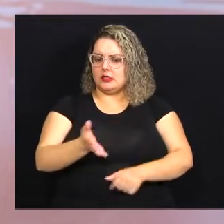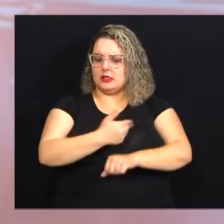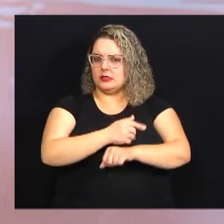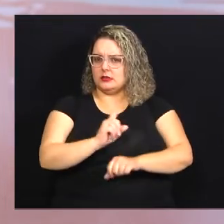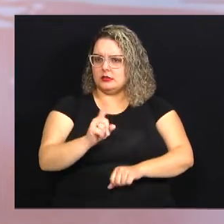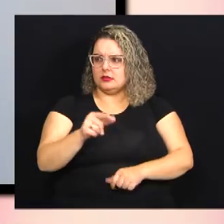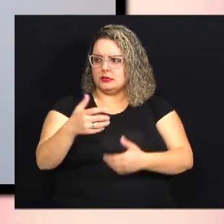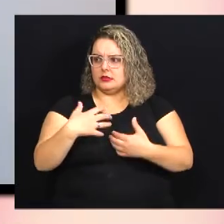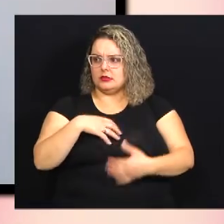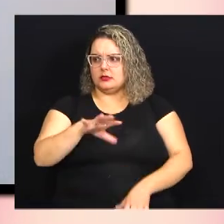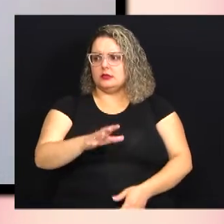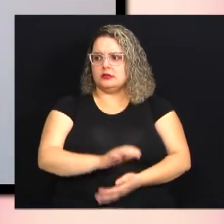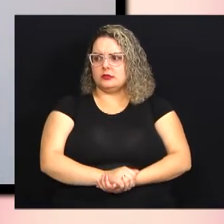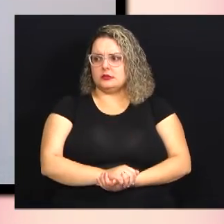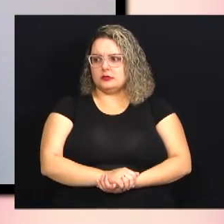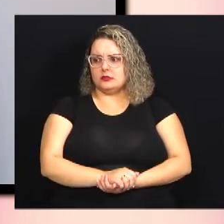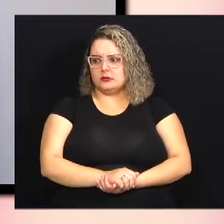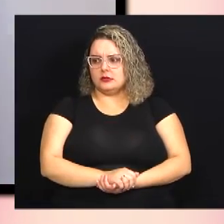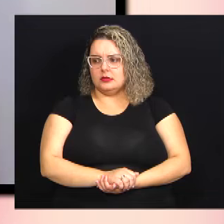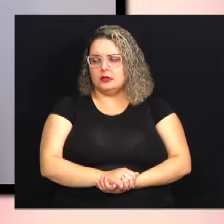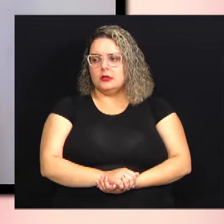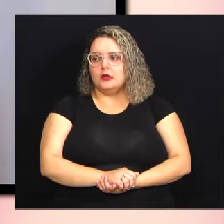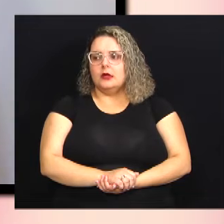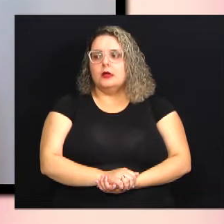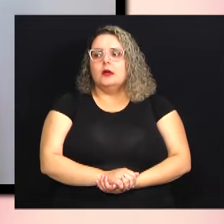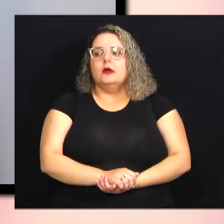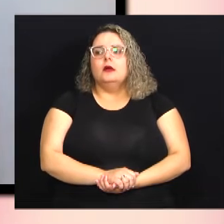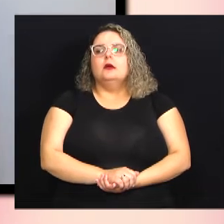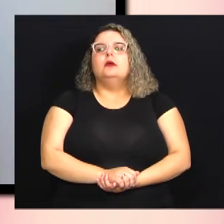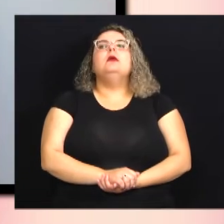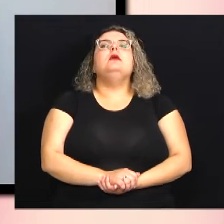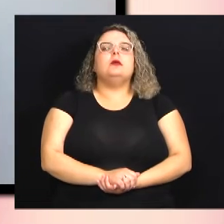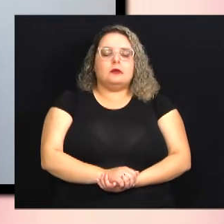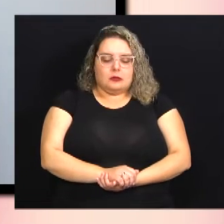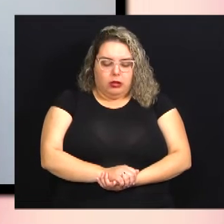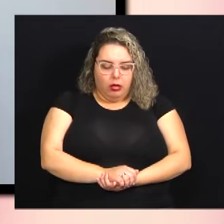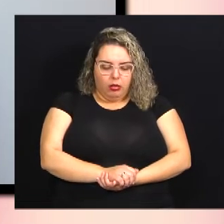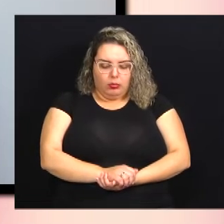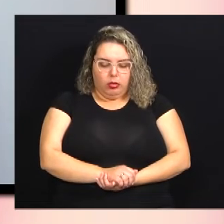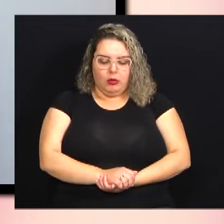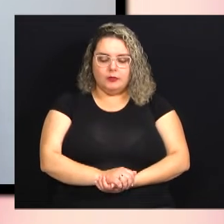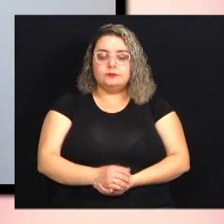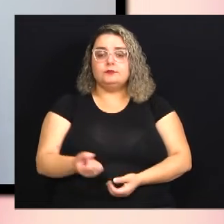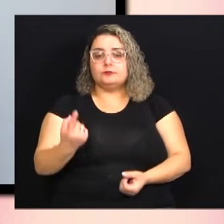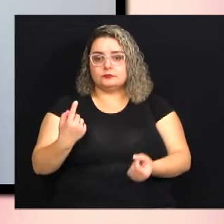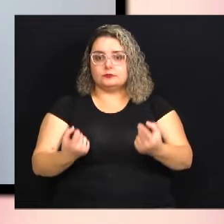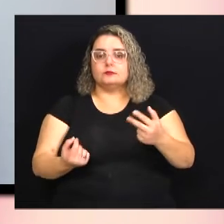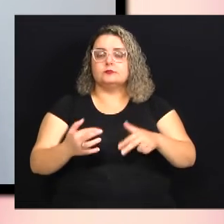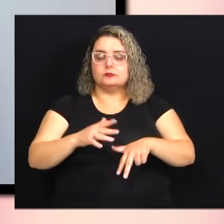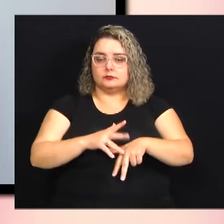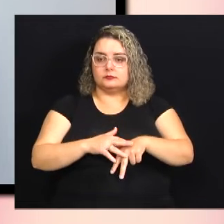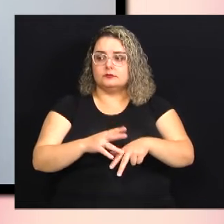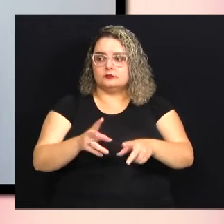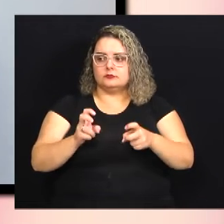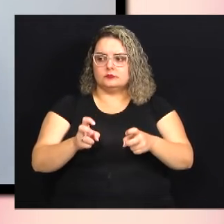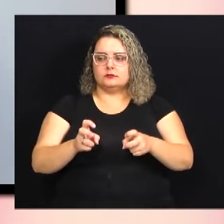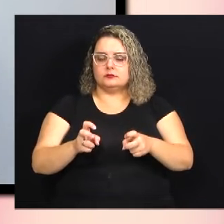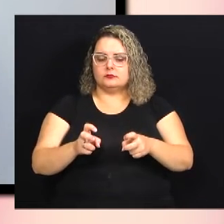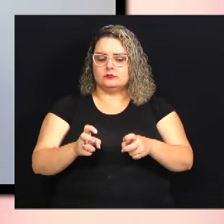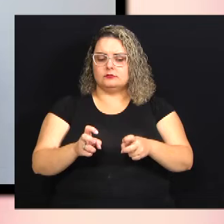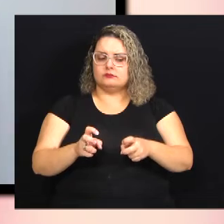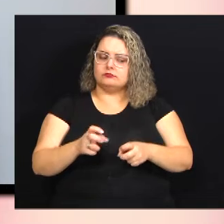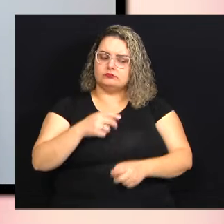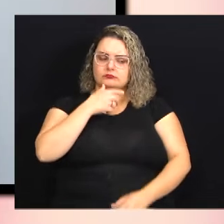era assim. Assim, alguns pacientes percebem nitidamente que uma coisa não